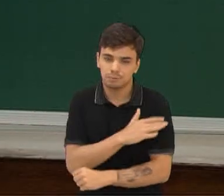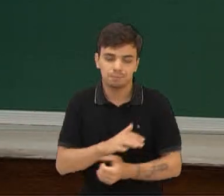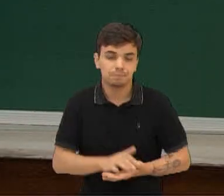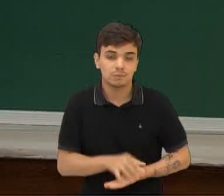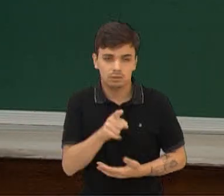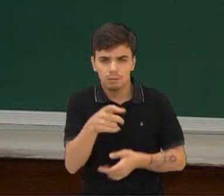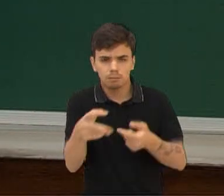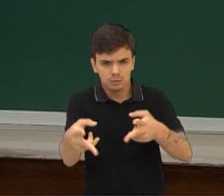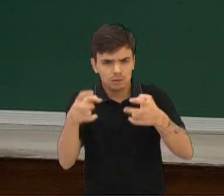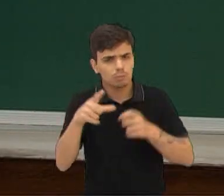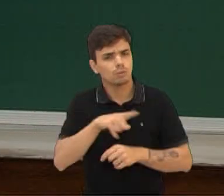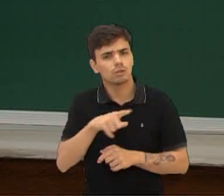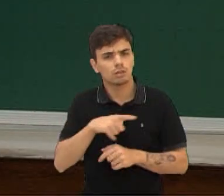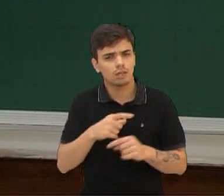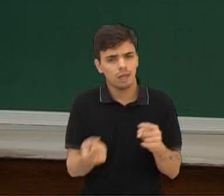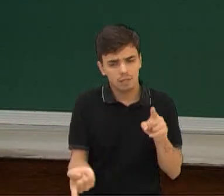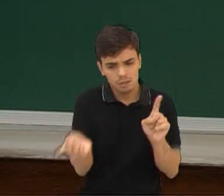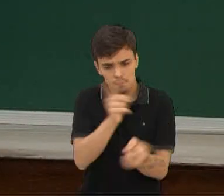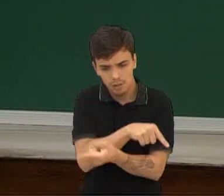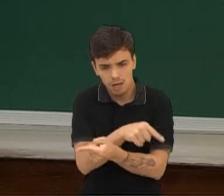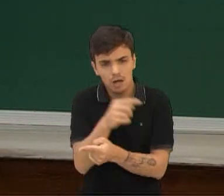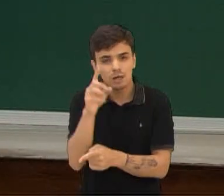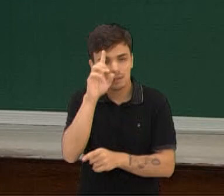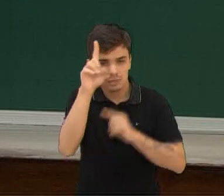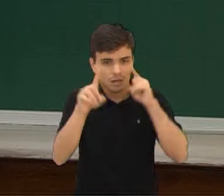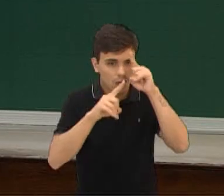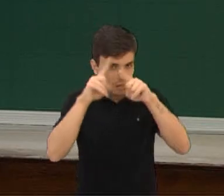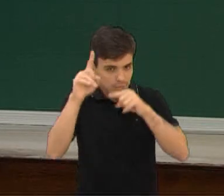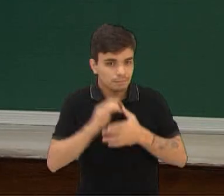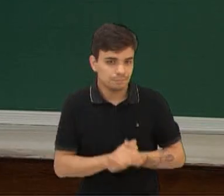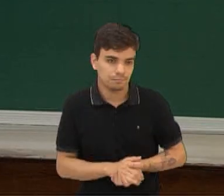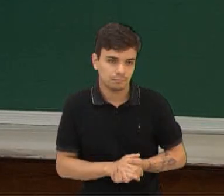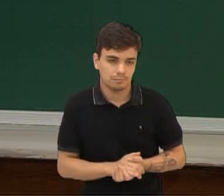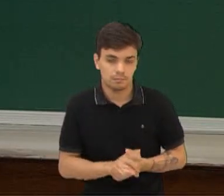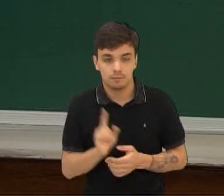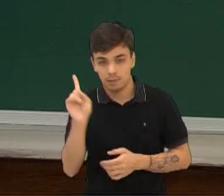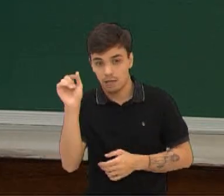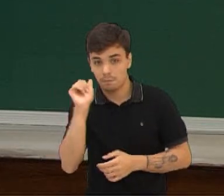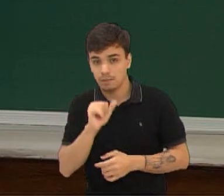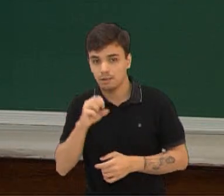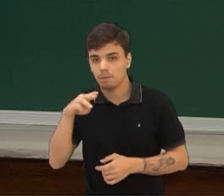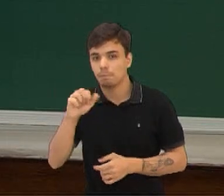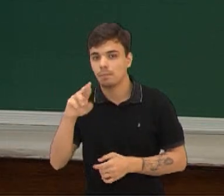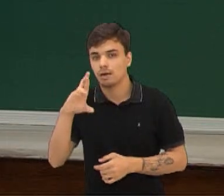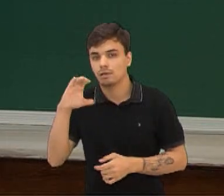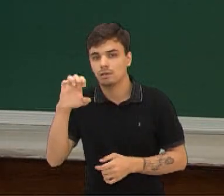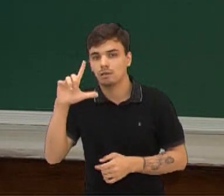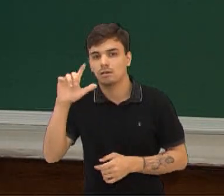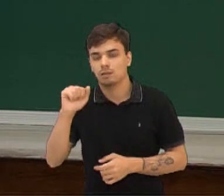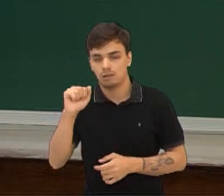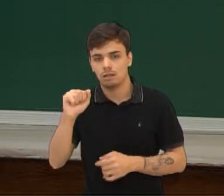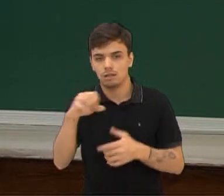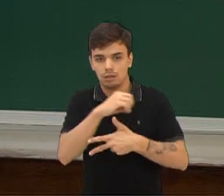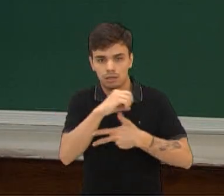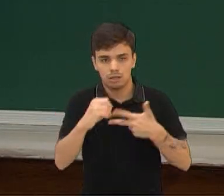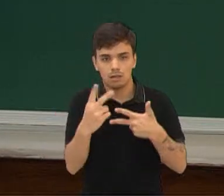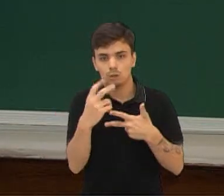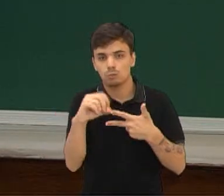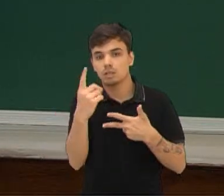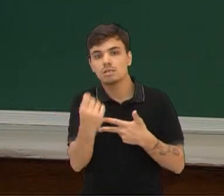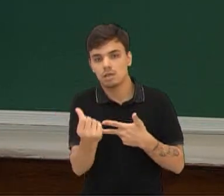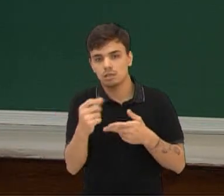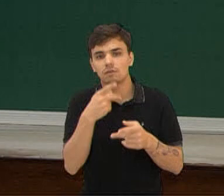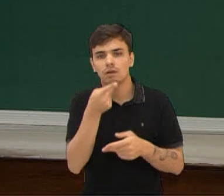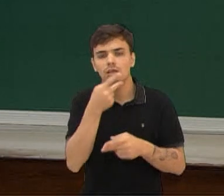ele trabalha com essa oposição de ideias? Né? Ela trabalha, que foi a Marcela Souza de Araújo no Enem 2016,